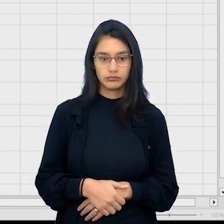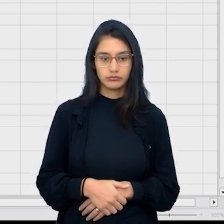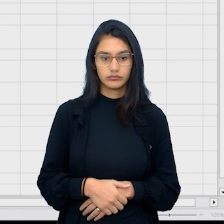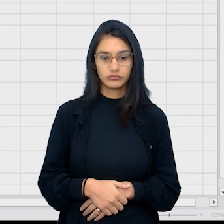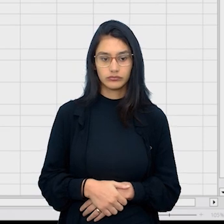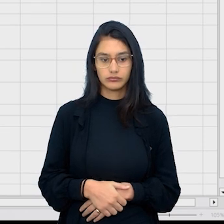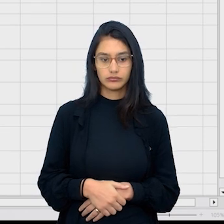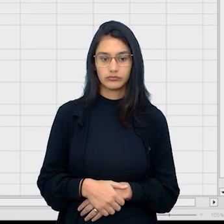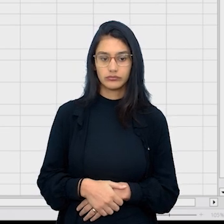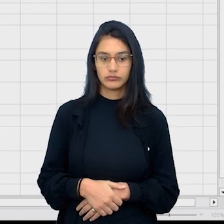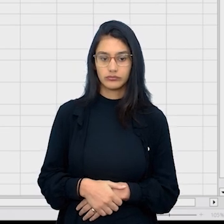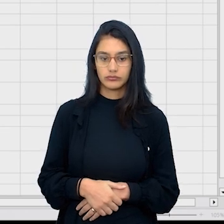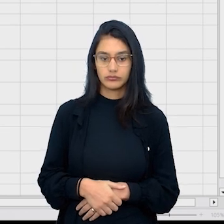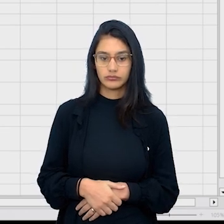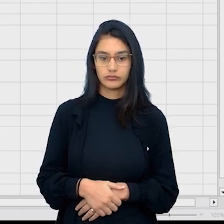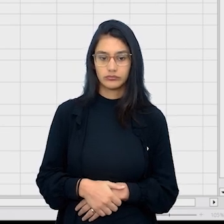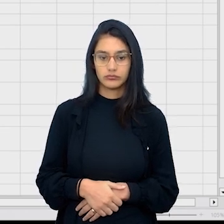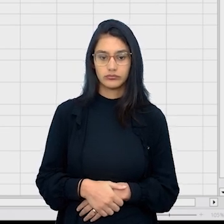por esse daqui, ó.